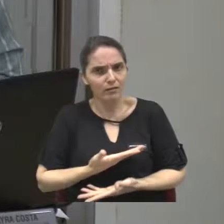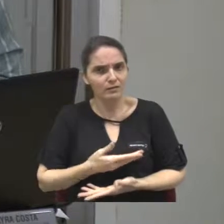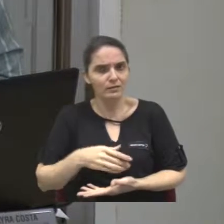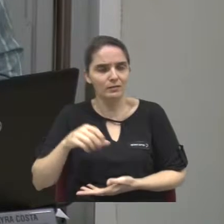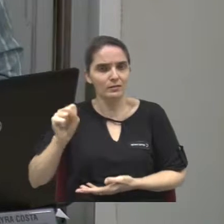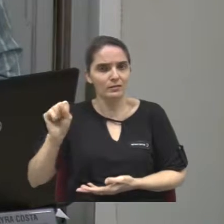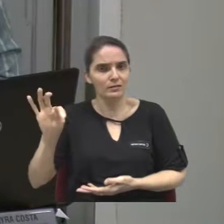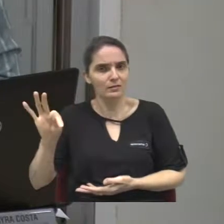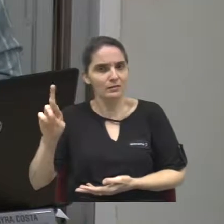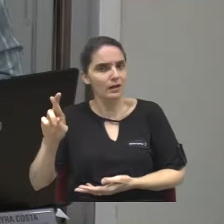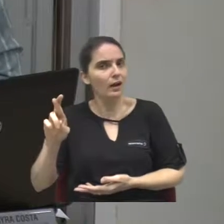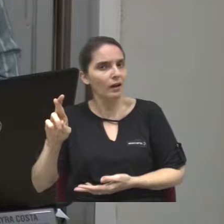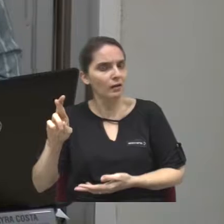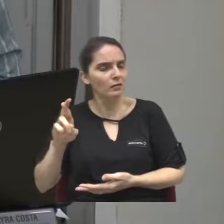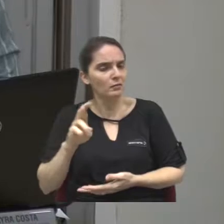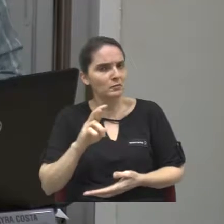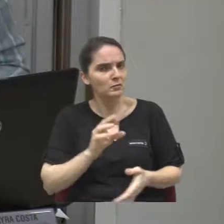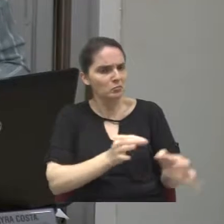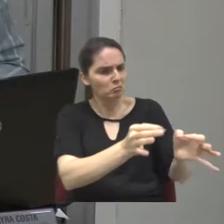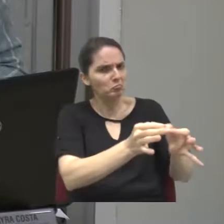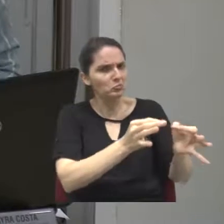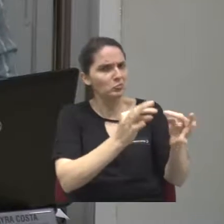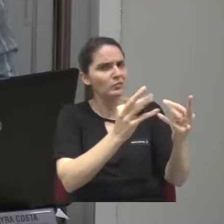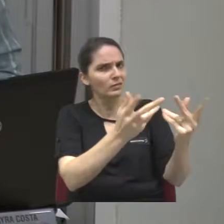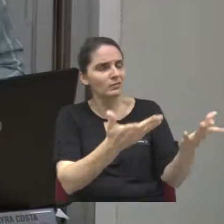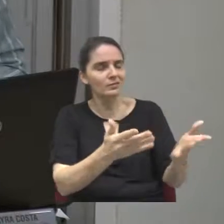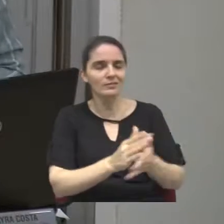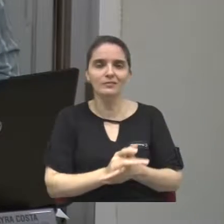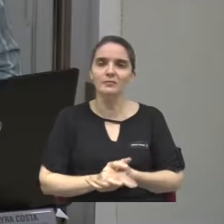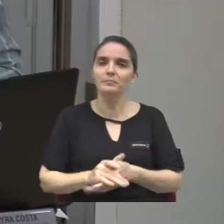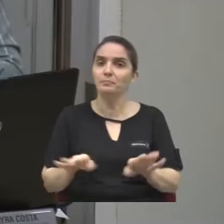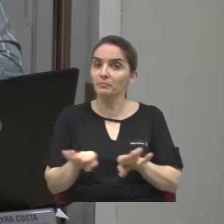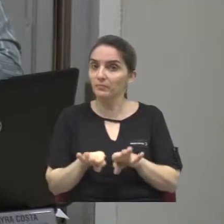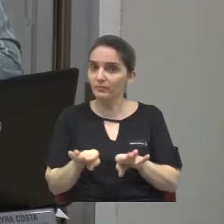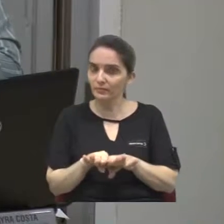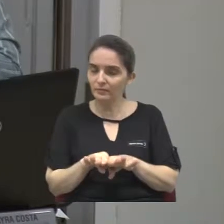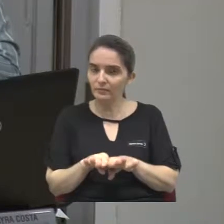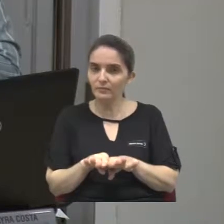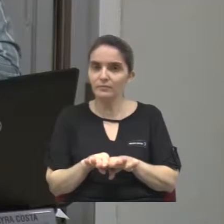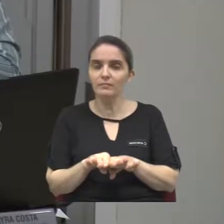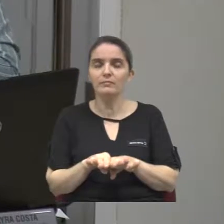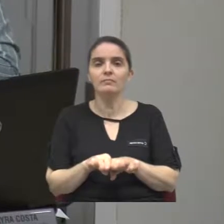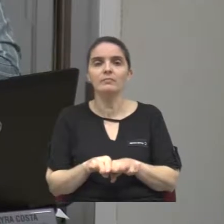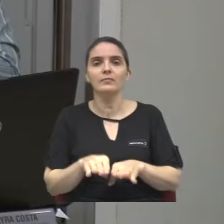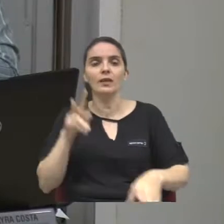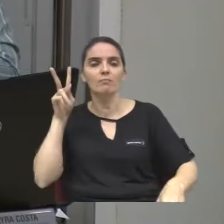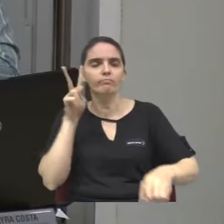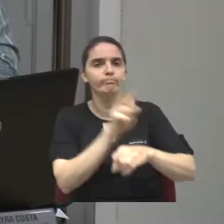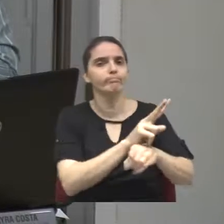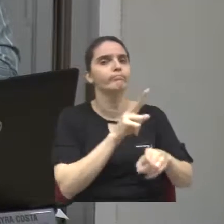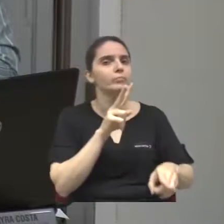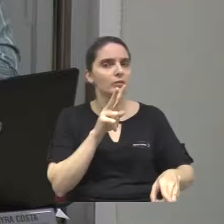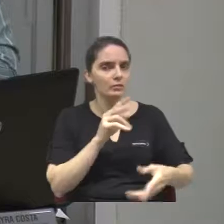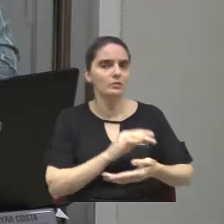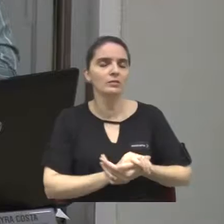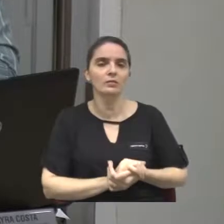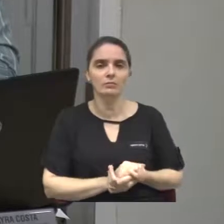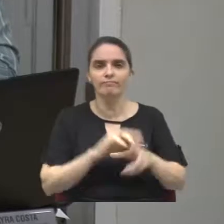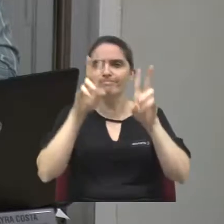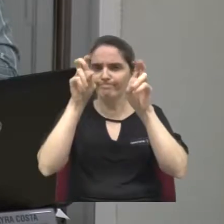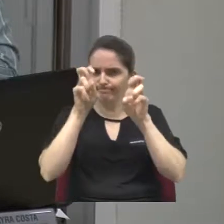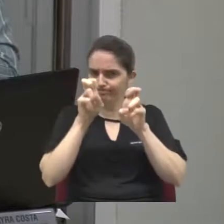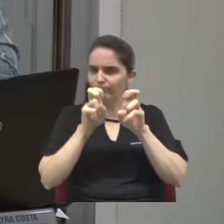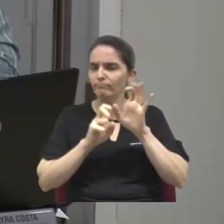essa movimentação, e mais ainda, de ter entendido essa questão dessa grande problemática da questão